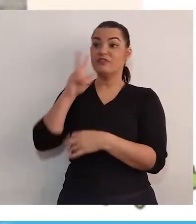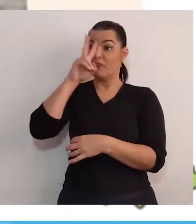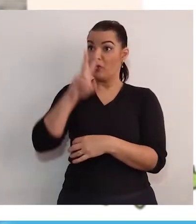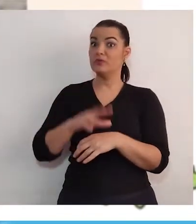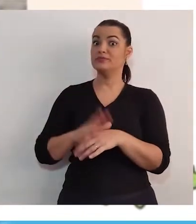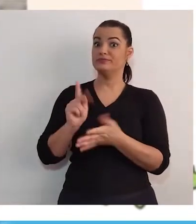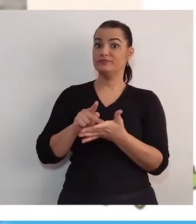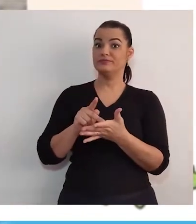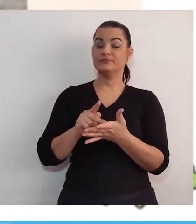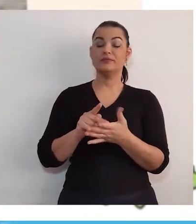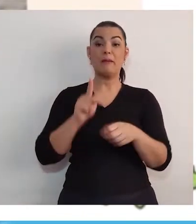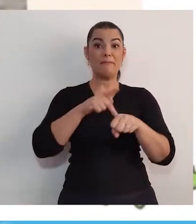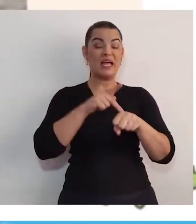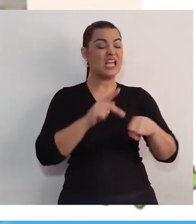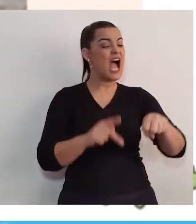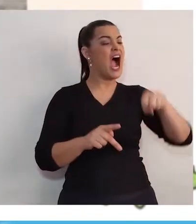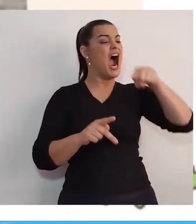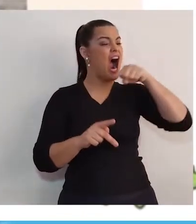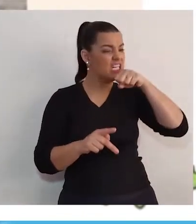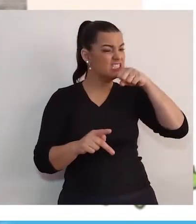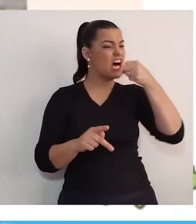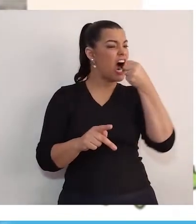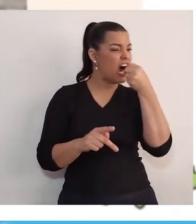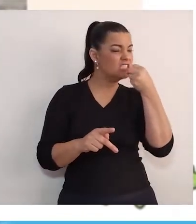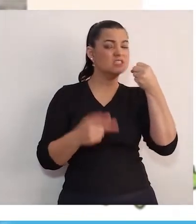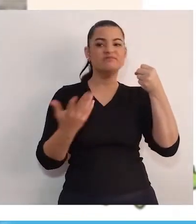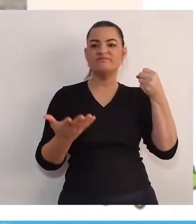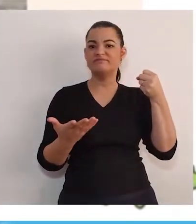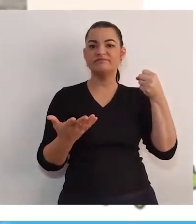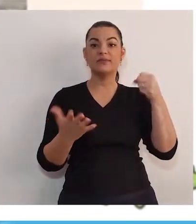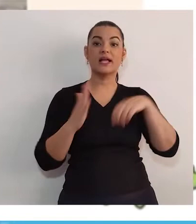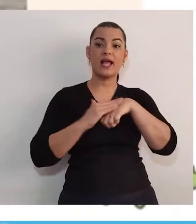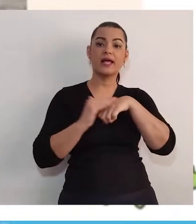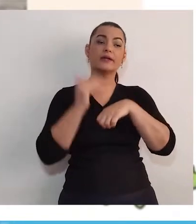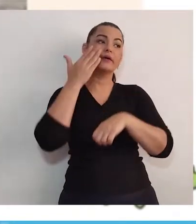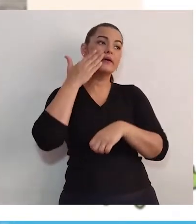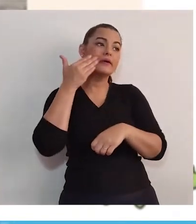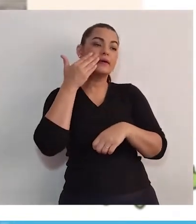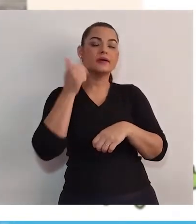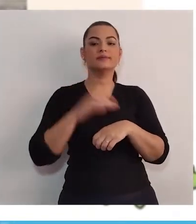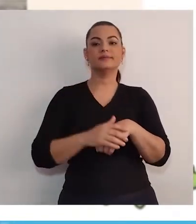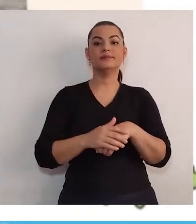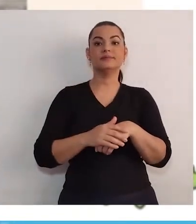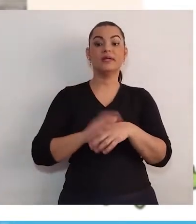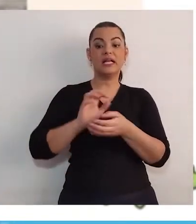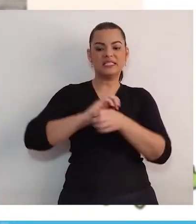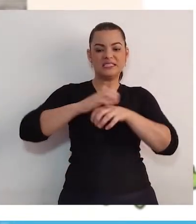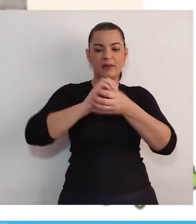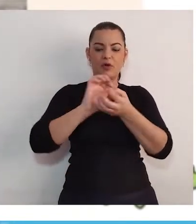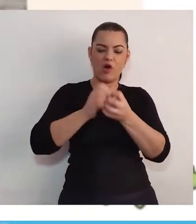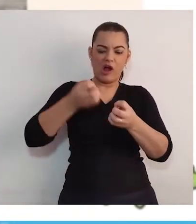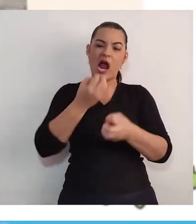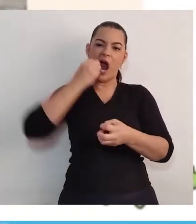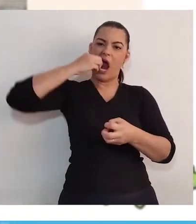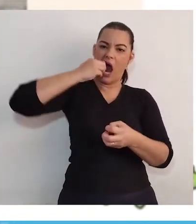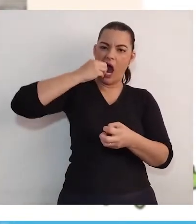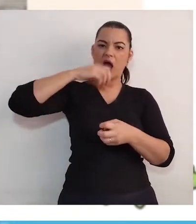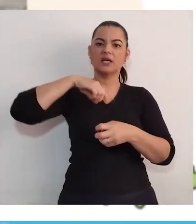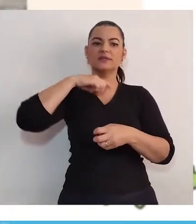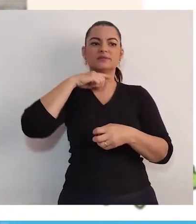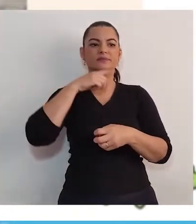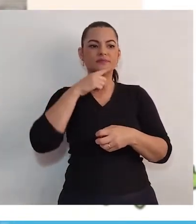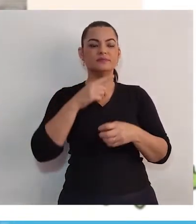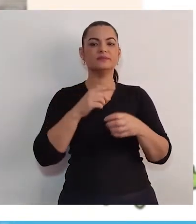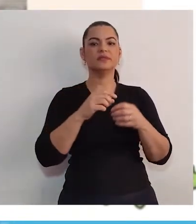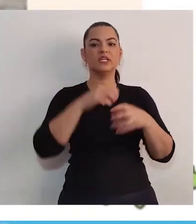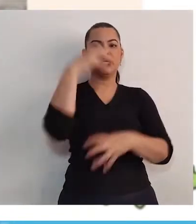forte, mordia o pedregulho, recebia carinho, cobria o dente com sabão,